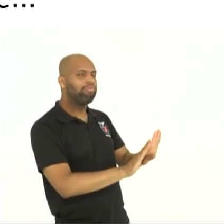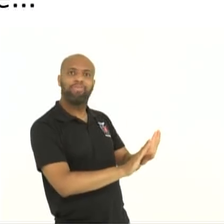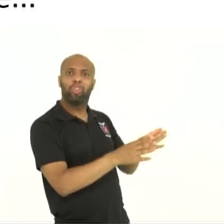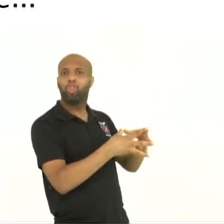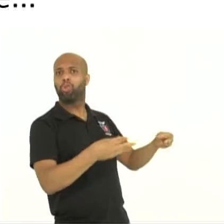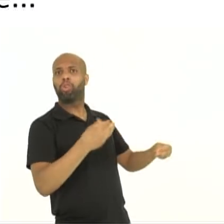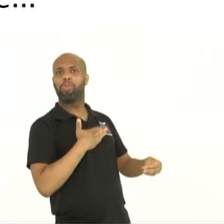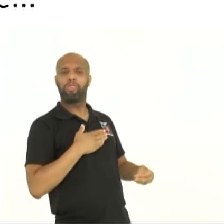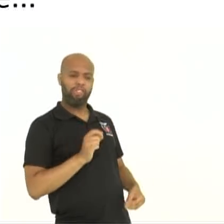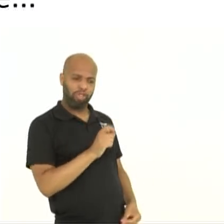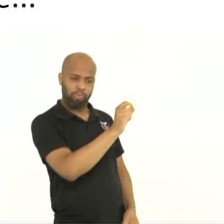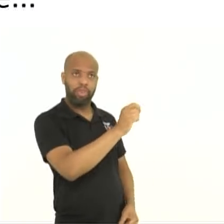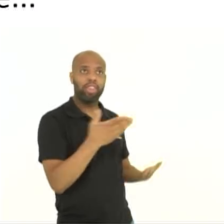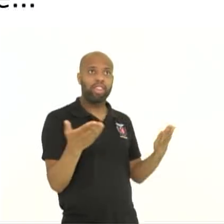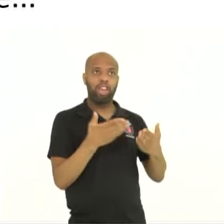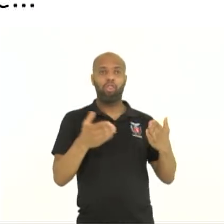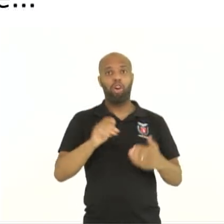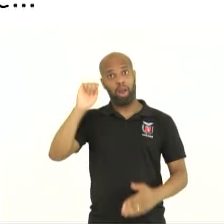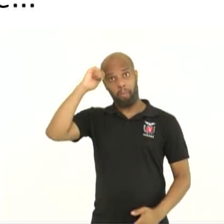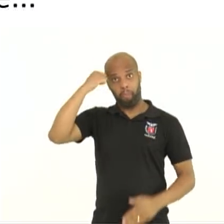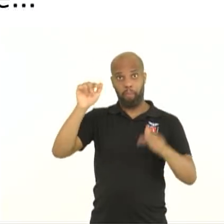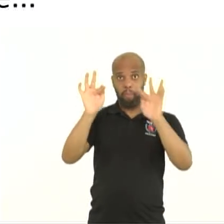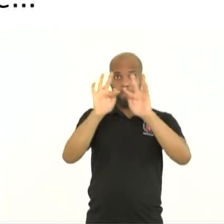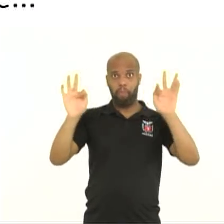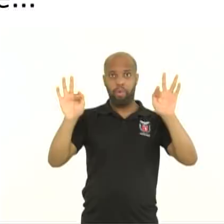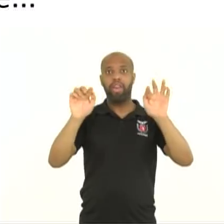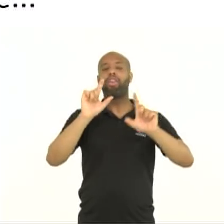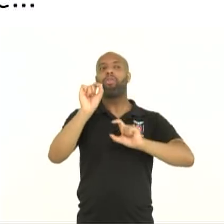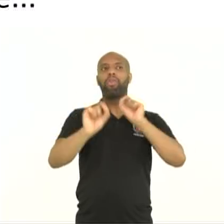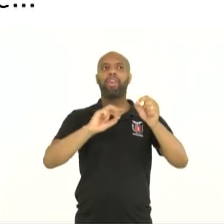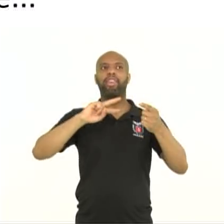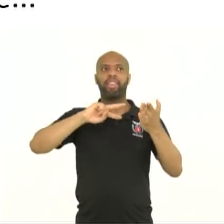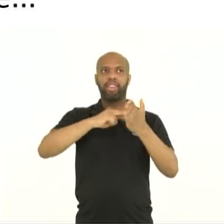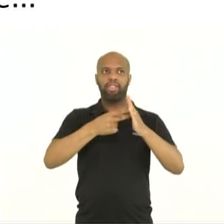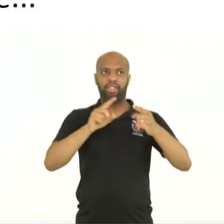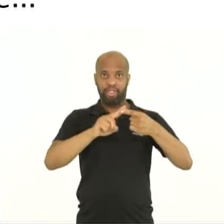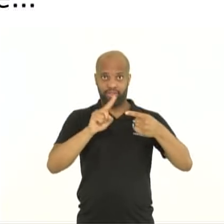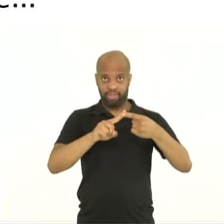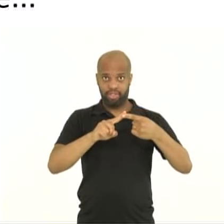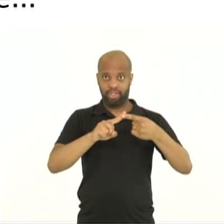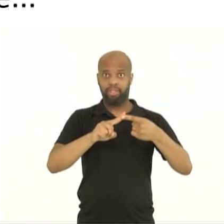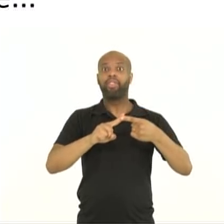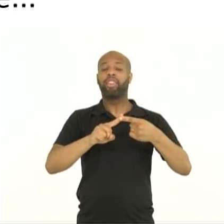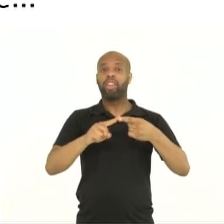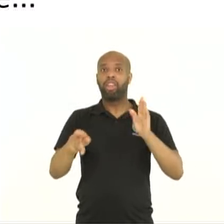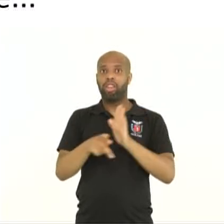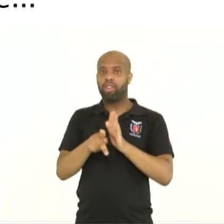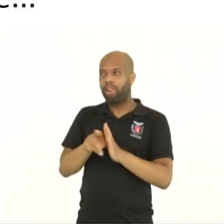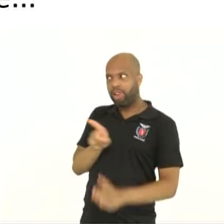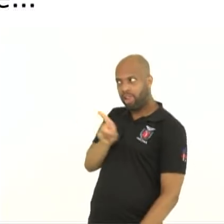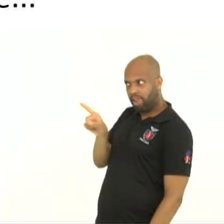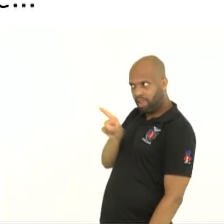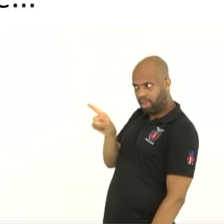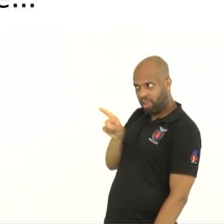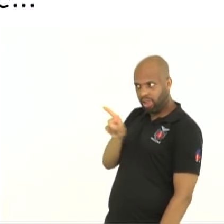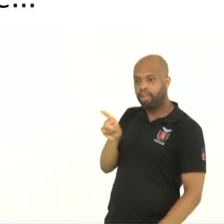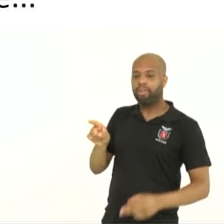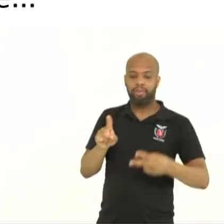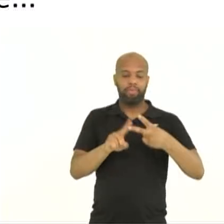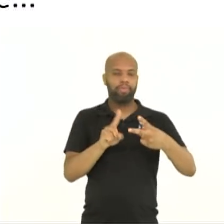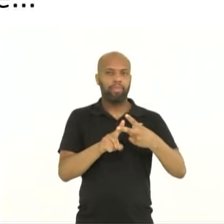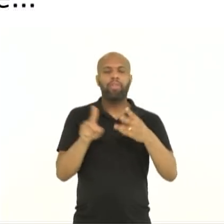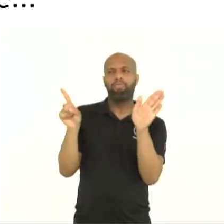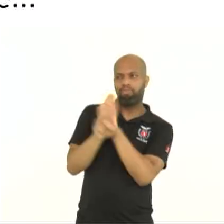destaque acima refere-se ao uso de discurso indireto, discurso